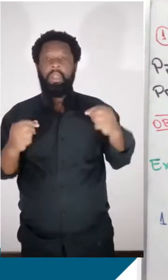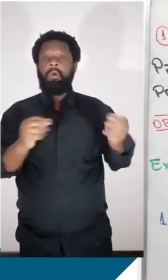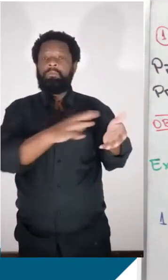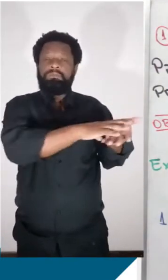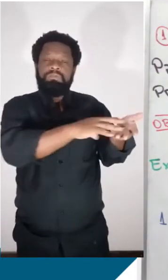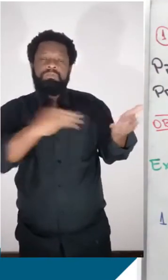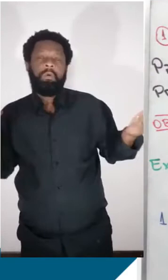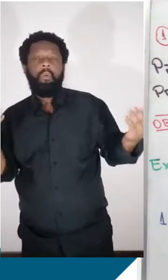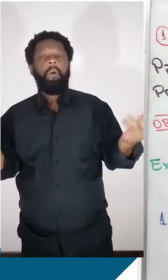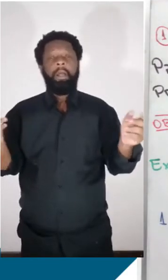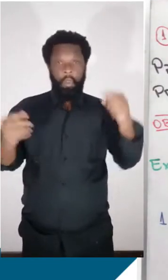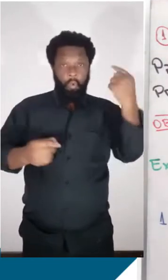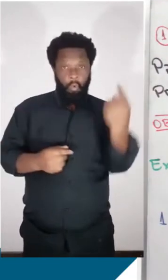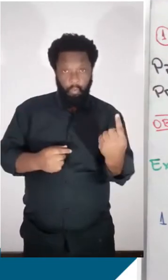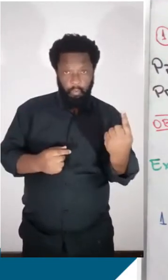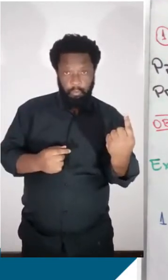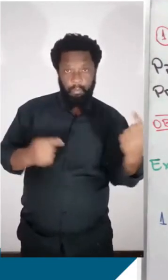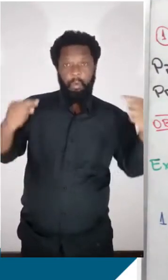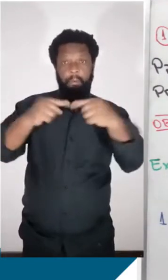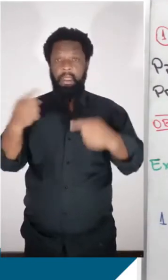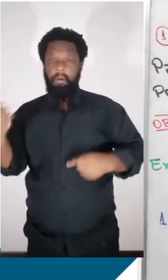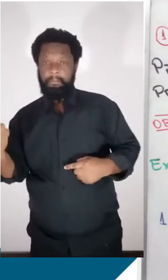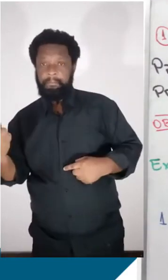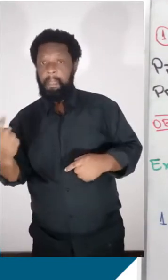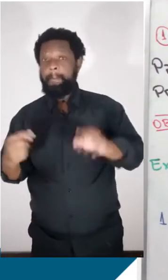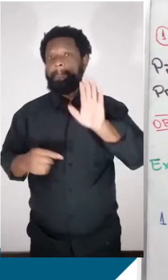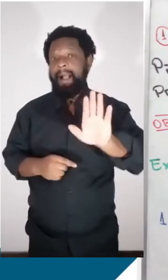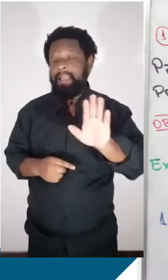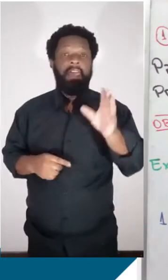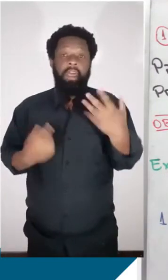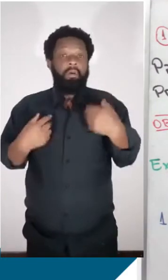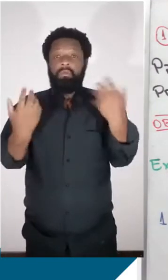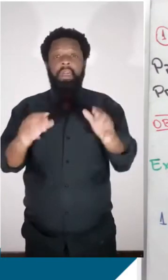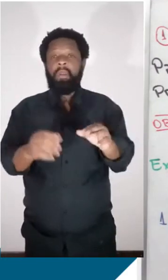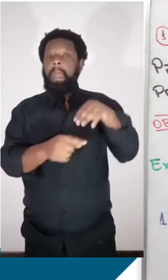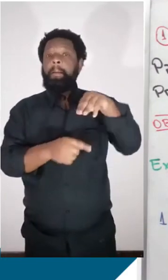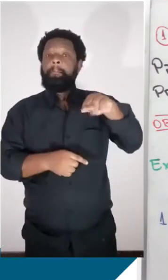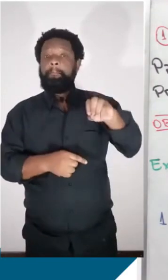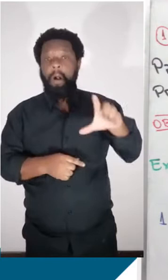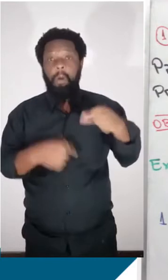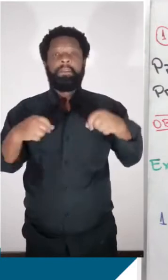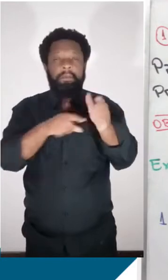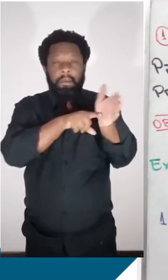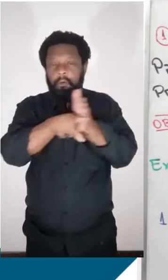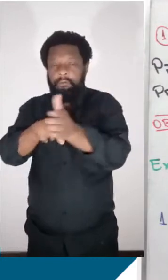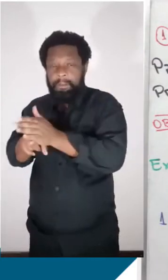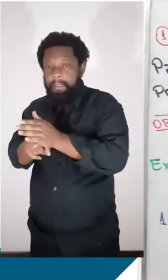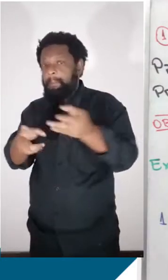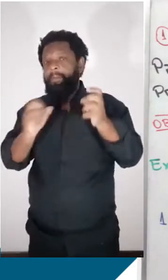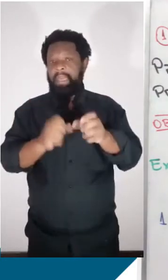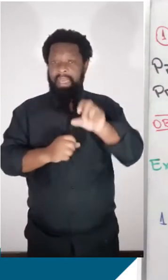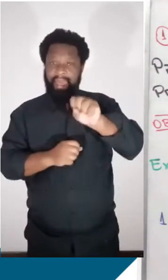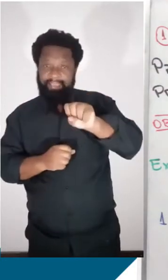eu puxei a proporção entre eles. 1 mol desse sai para 1 mol desse. Só que eu não quero trabalhar com mol, eu tenho que conferir.